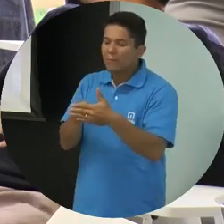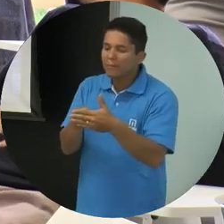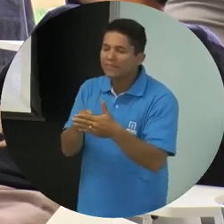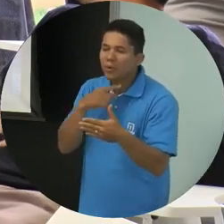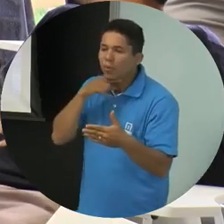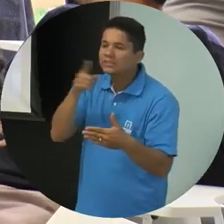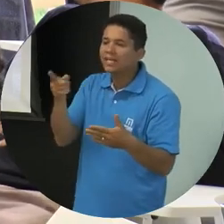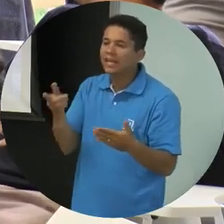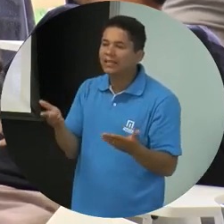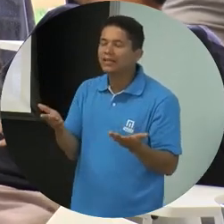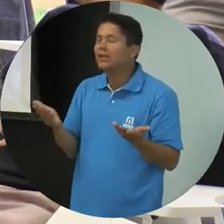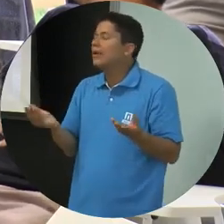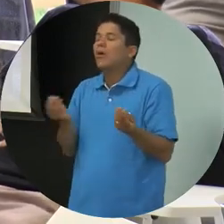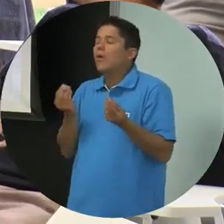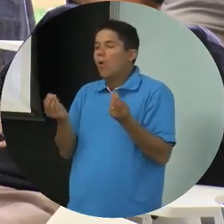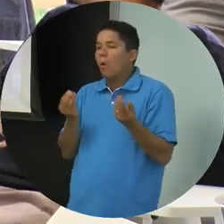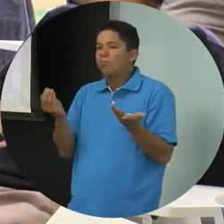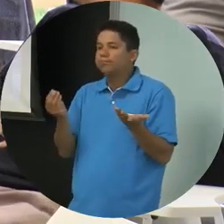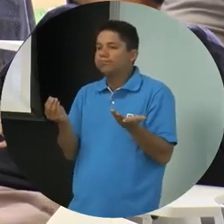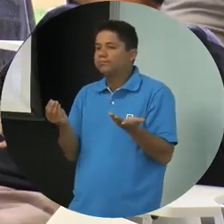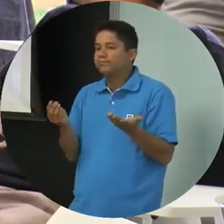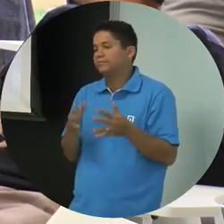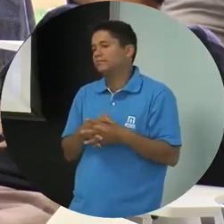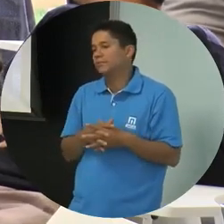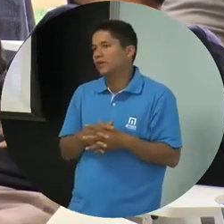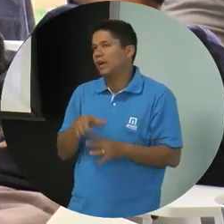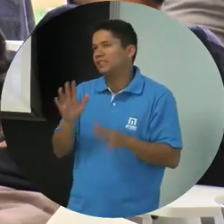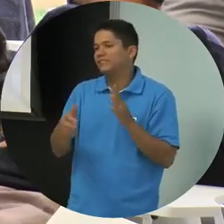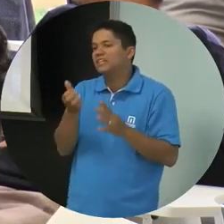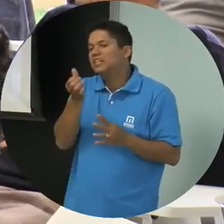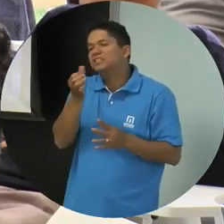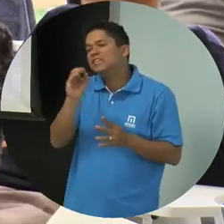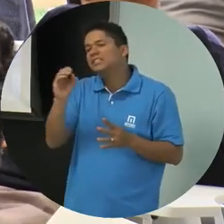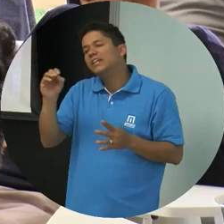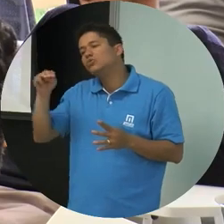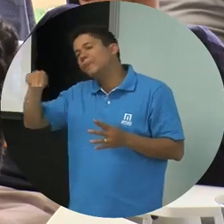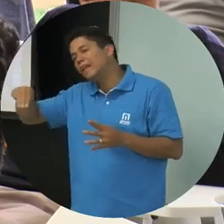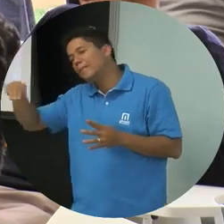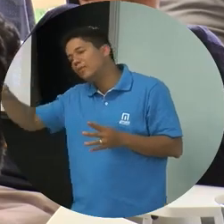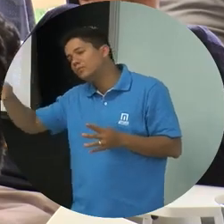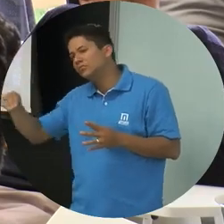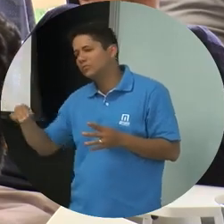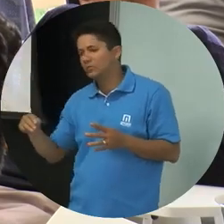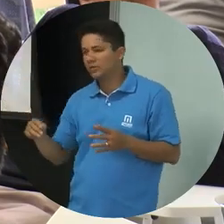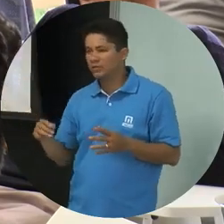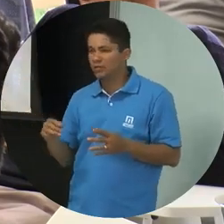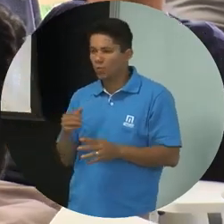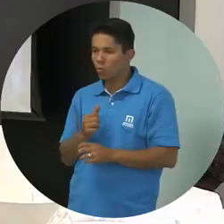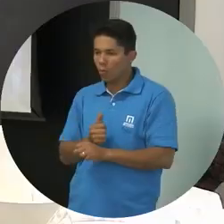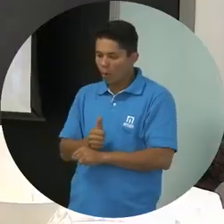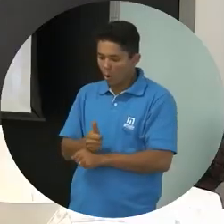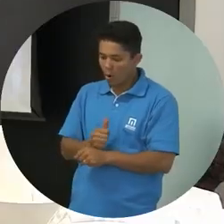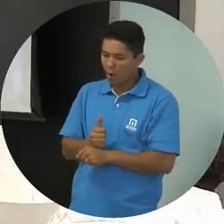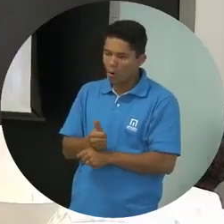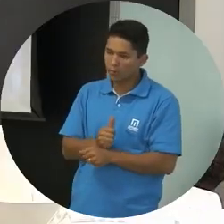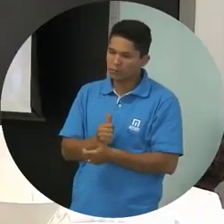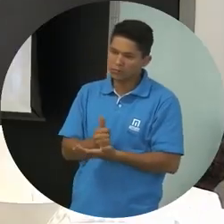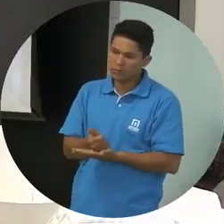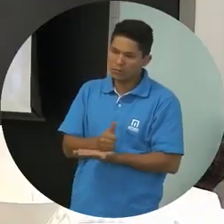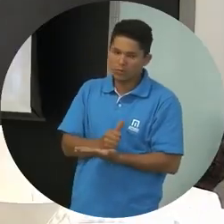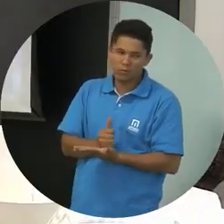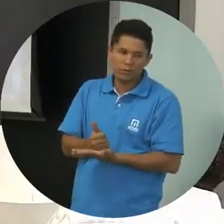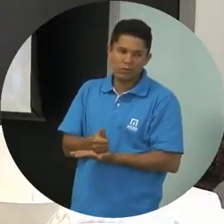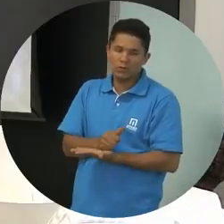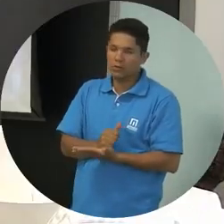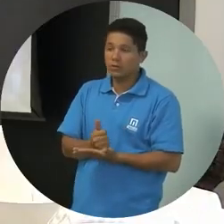eu conseguir alcançar algo dentro de uma tubulação, vamos supor, de 600 milímetros. Com o robô, você fala? Sim. Dependendo, a